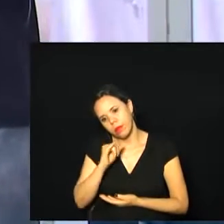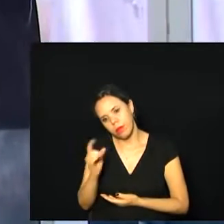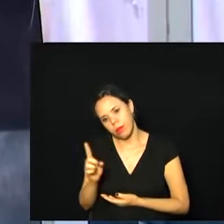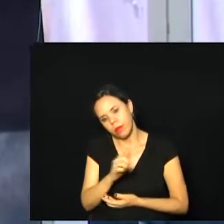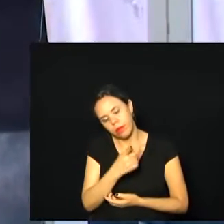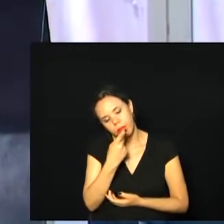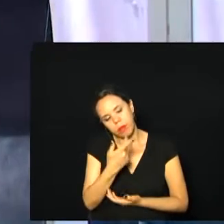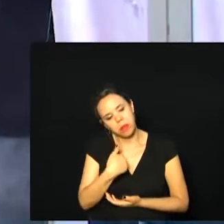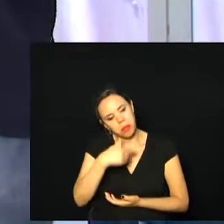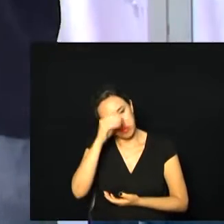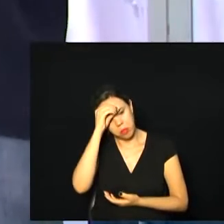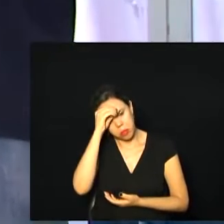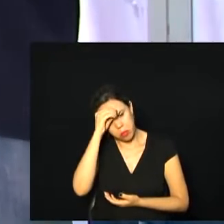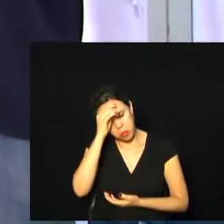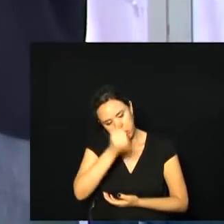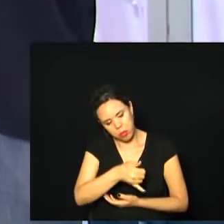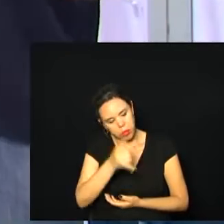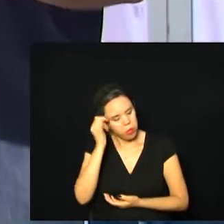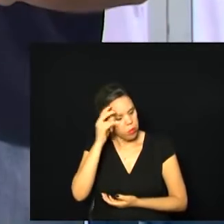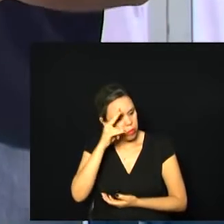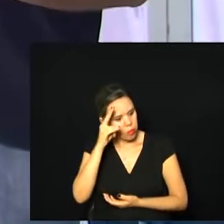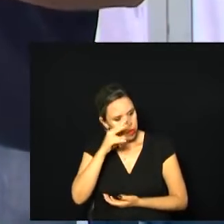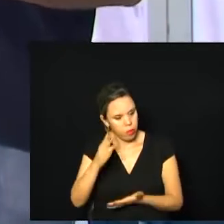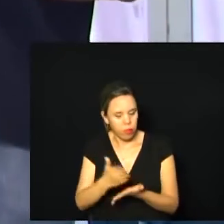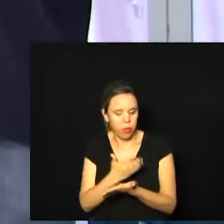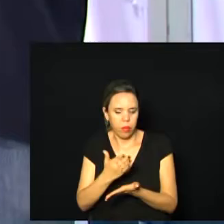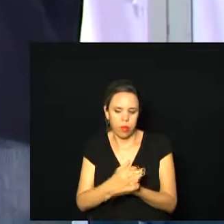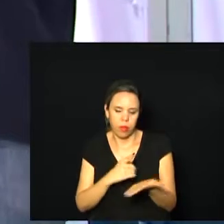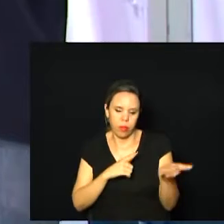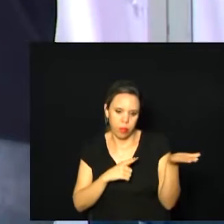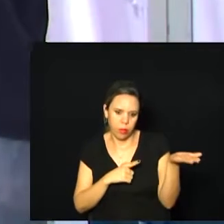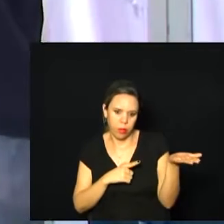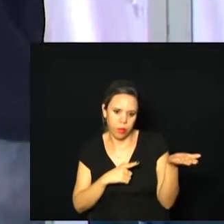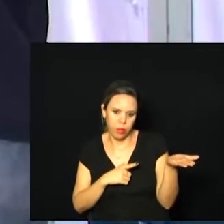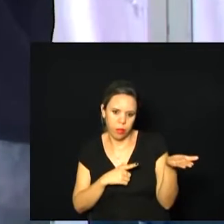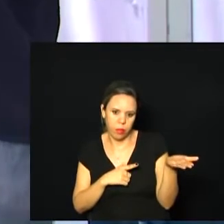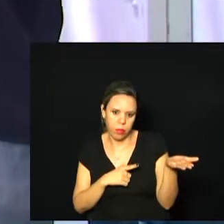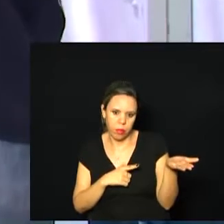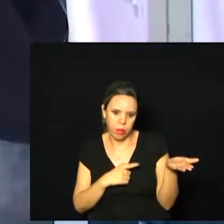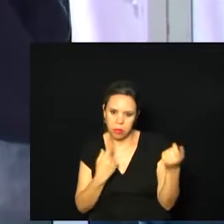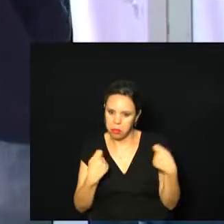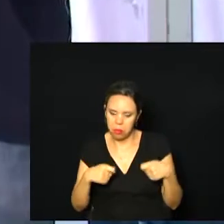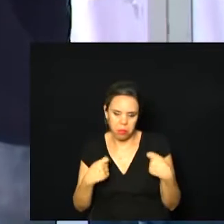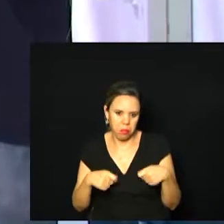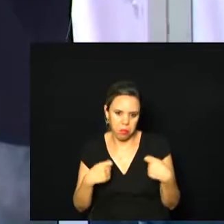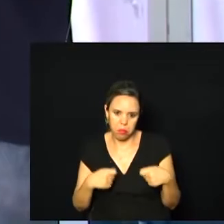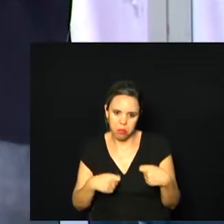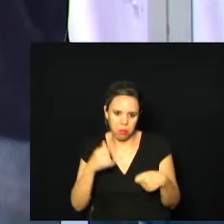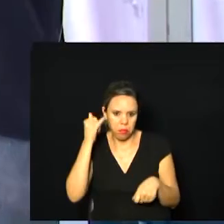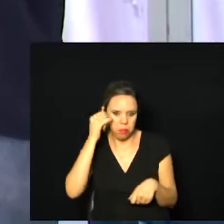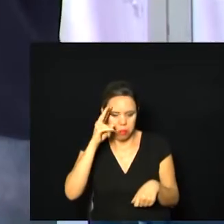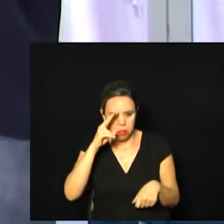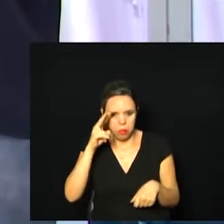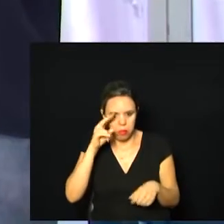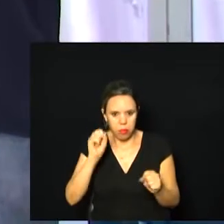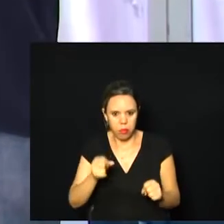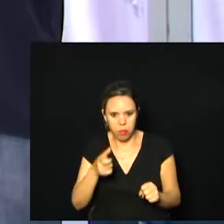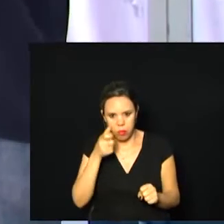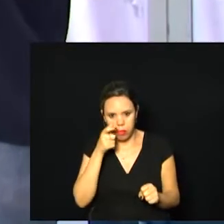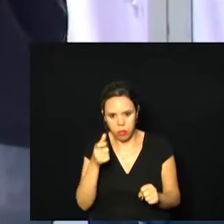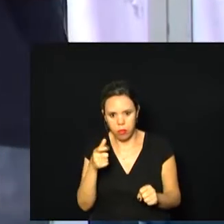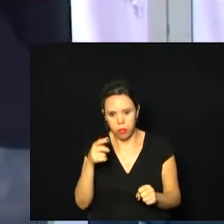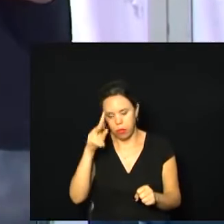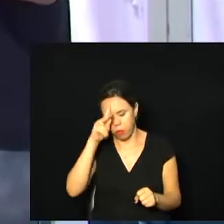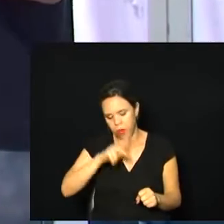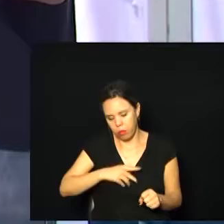falar assim, mas eu não sei contar história. Bem, para isso você tem os livros. E eu digo mais, olha, você nem precisa contar histórias de livros, você pode contar histórias da